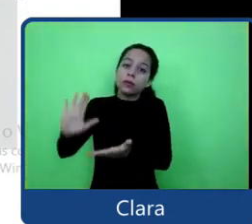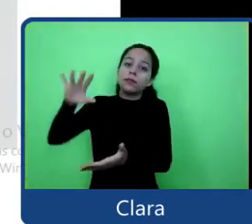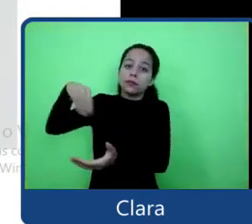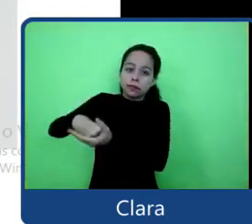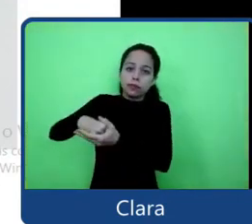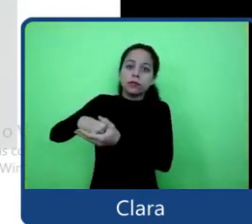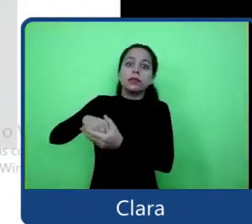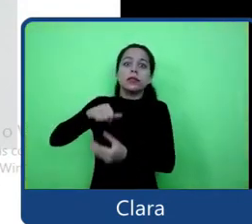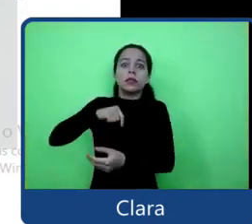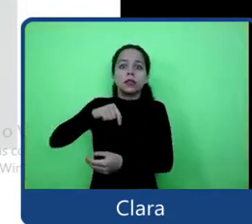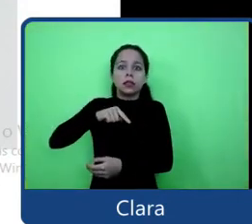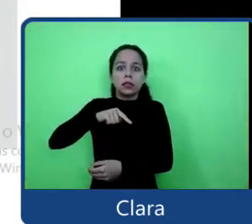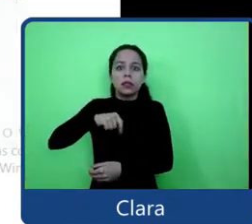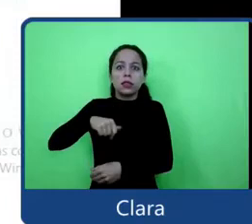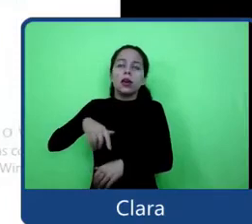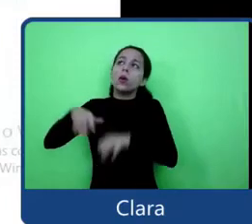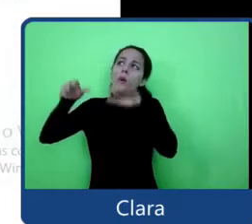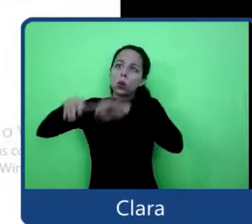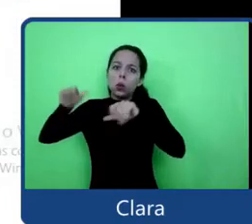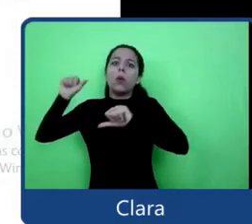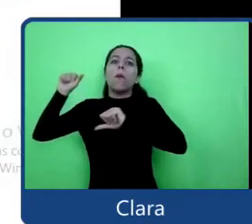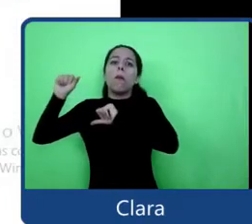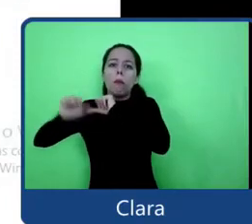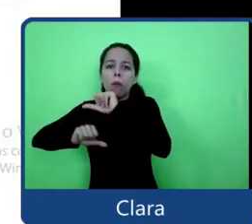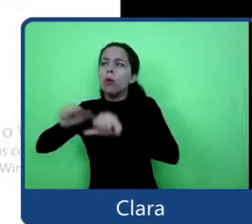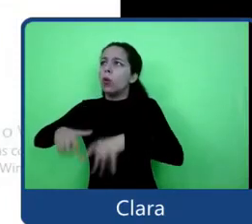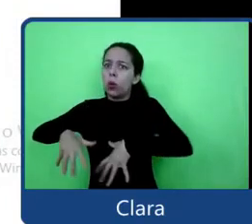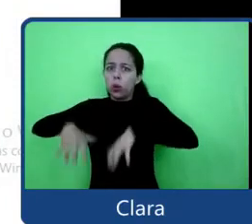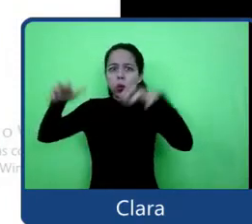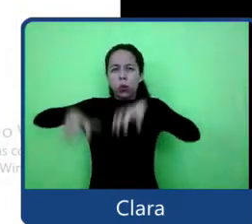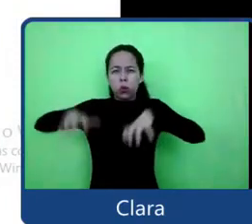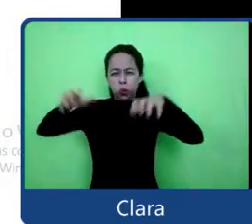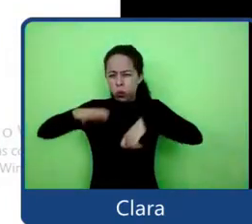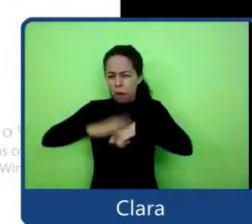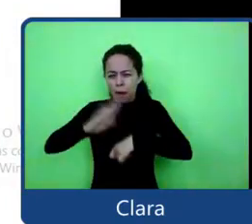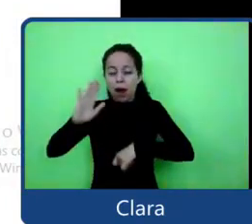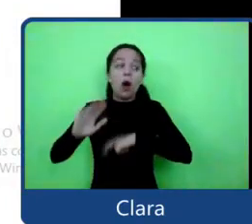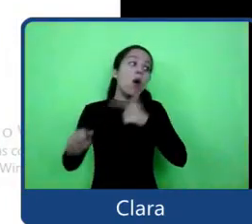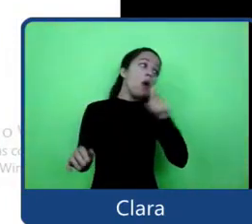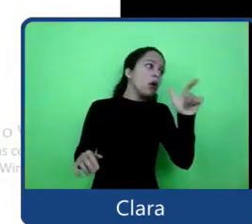da precipitação, outras de diminuição. Isso tudo